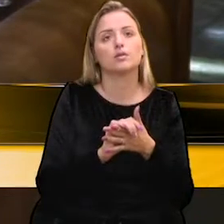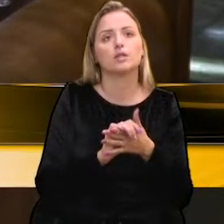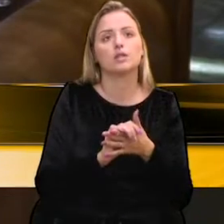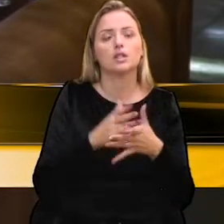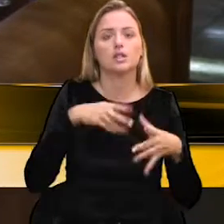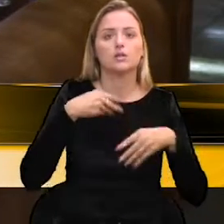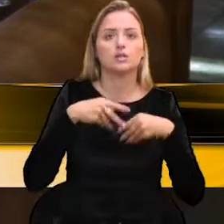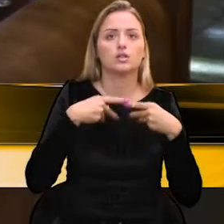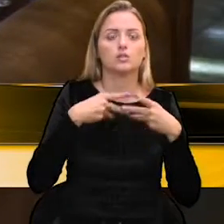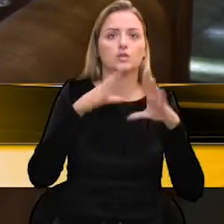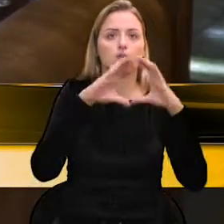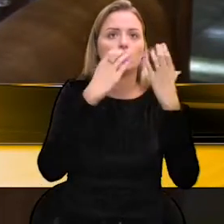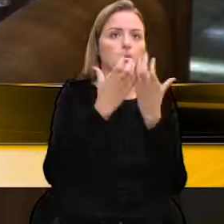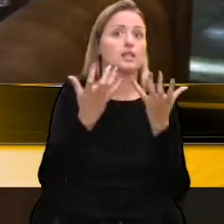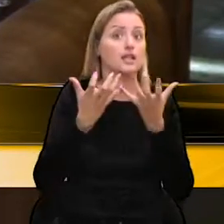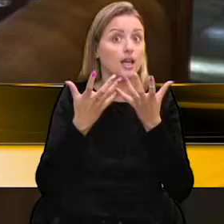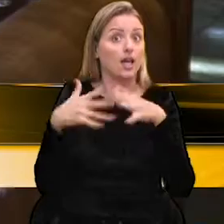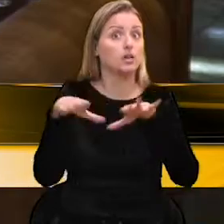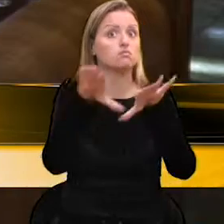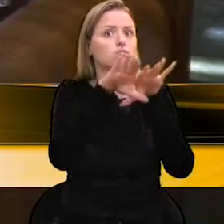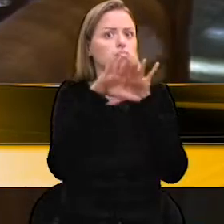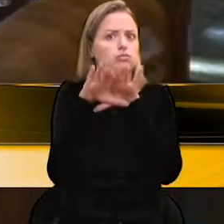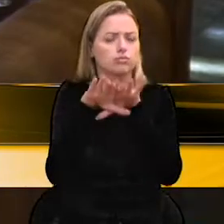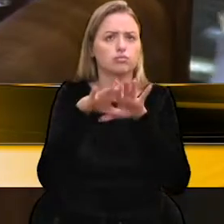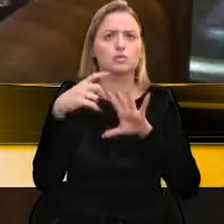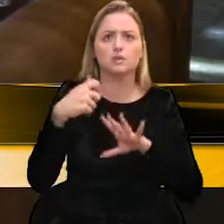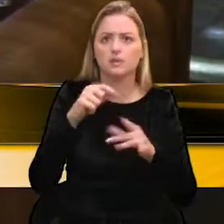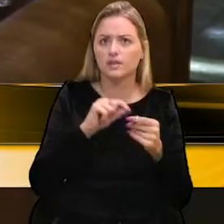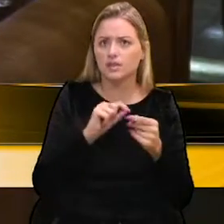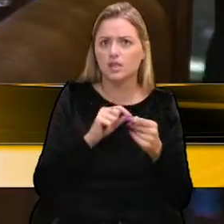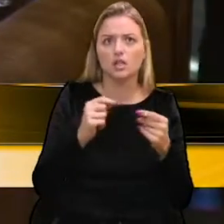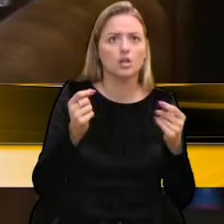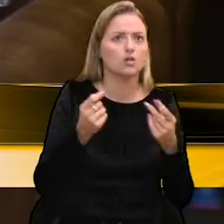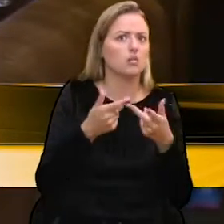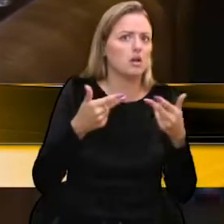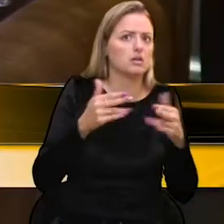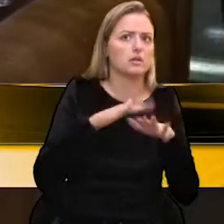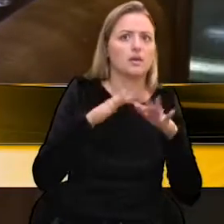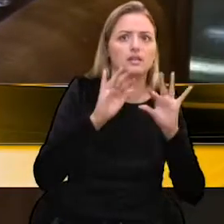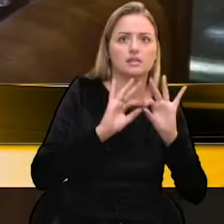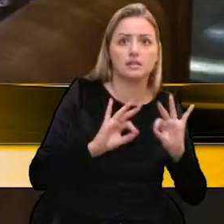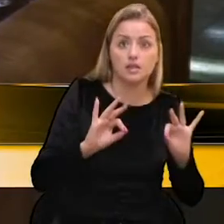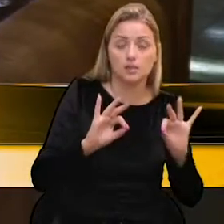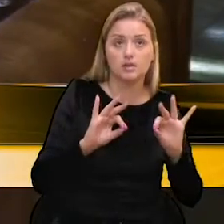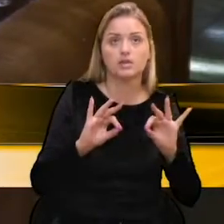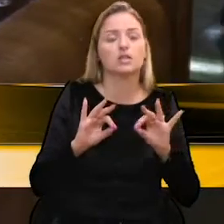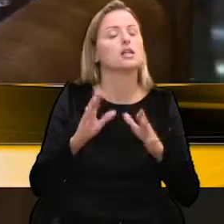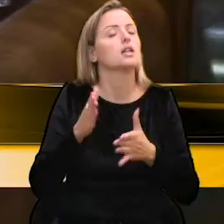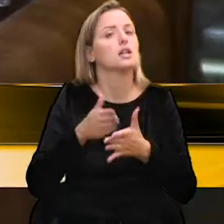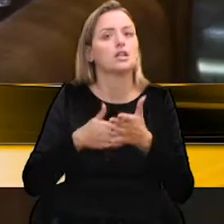da comunidade uma unanimidade que o evento deveria sair, mesmo sendo um pouco menor. Né? E